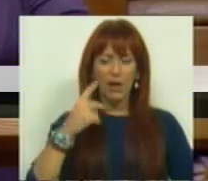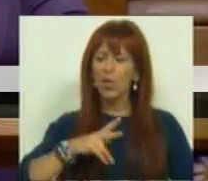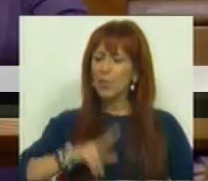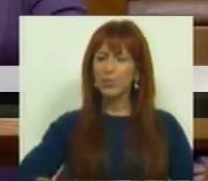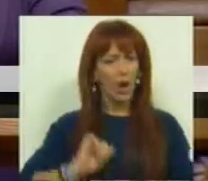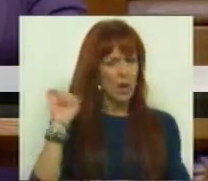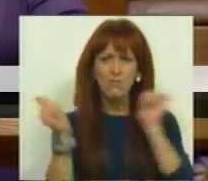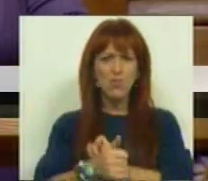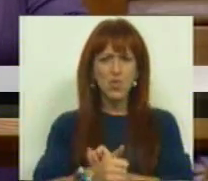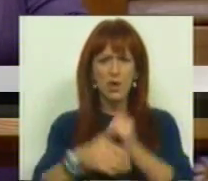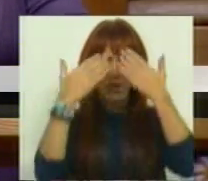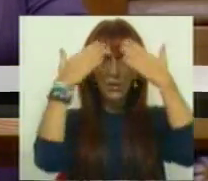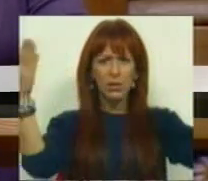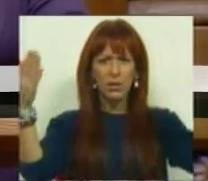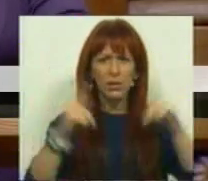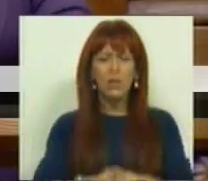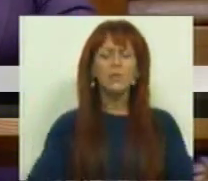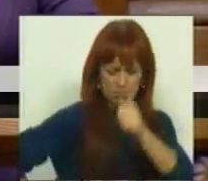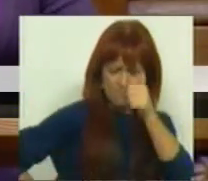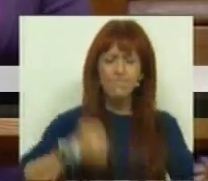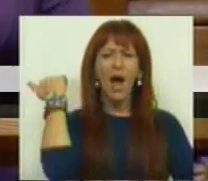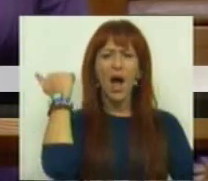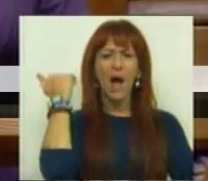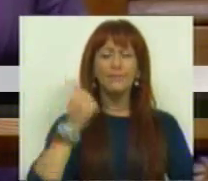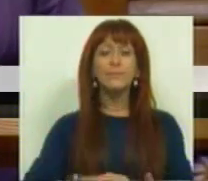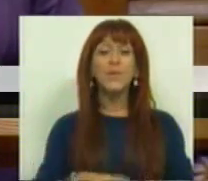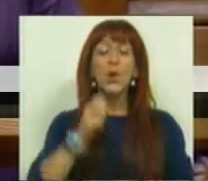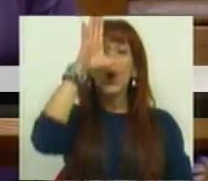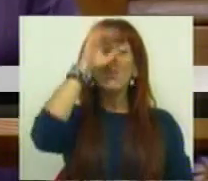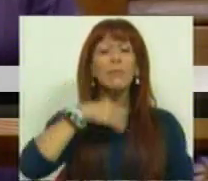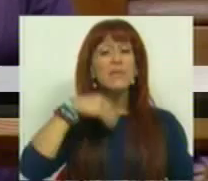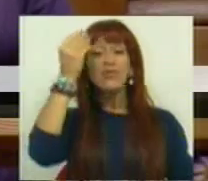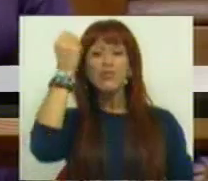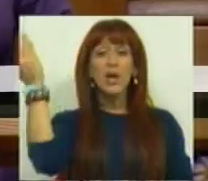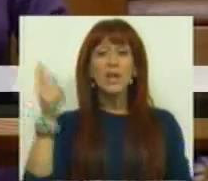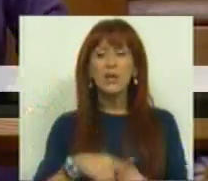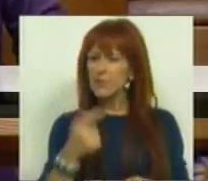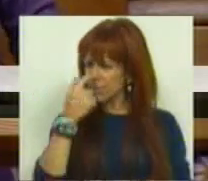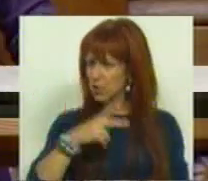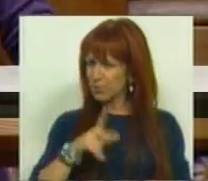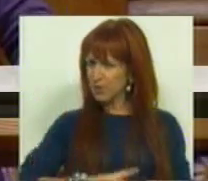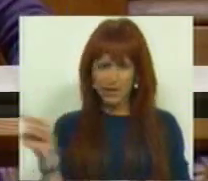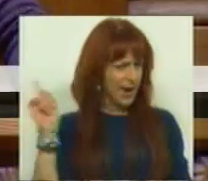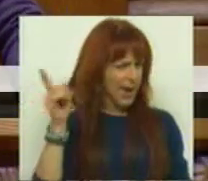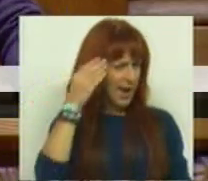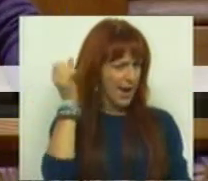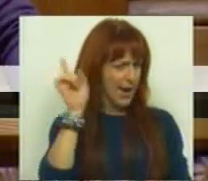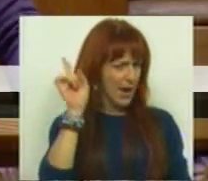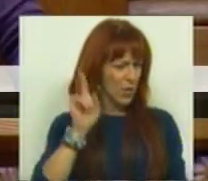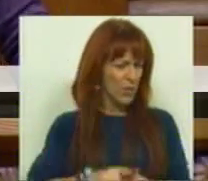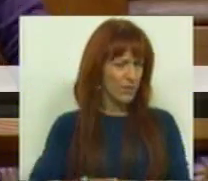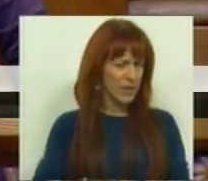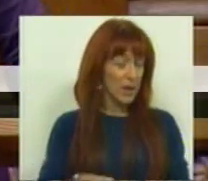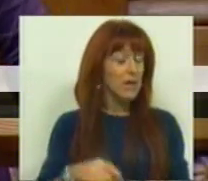país mudou, a democracia triunfou. E o Primeiro-Ministro esqueceu, mas os portugueses não esquecem.